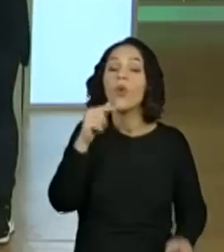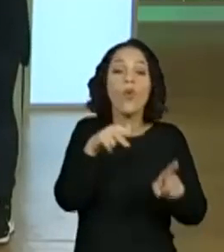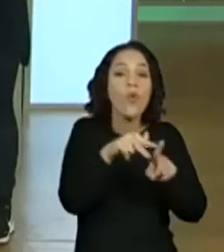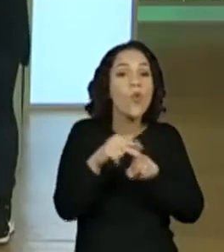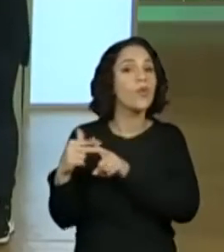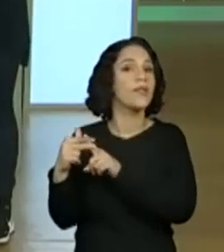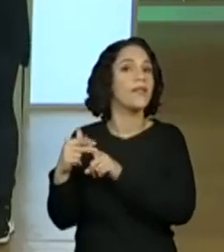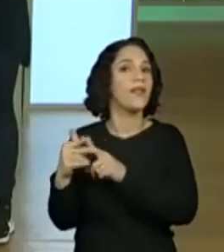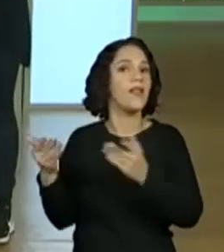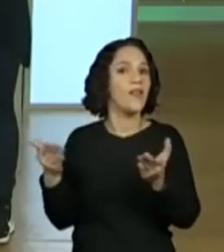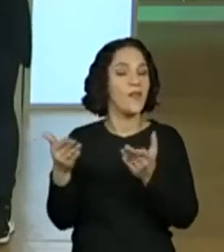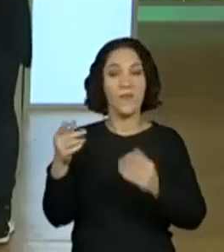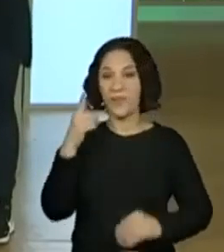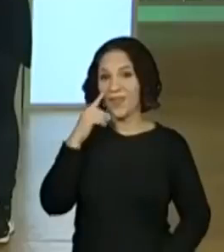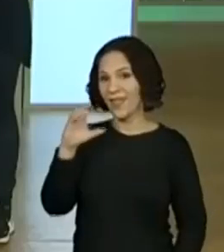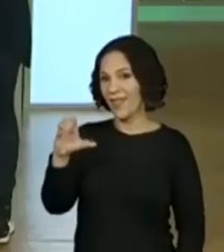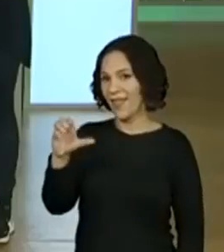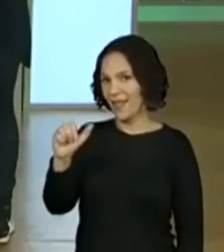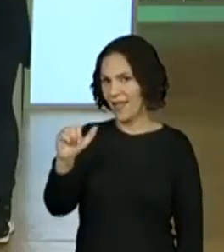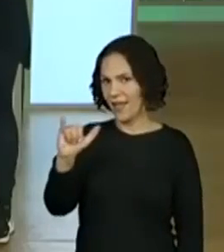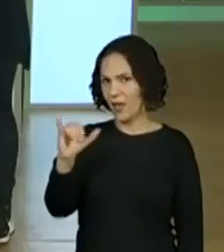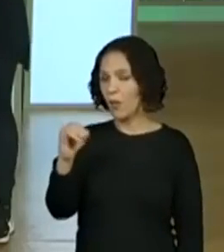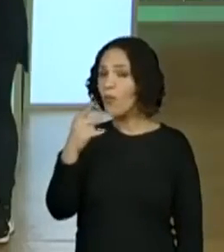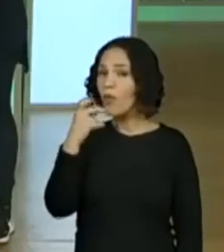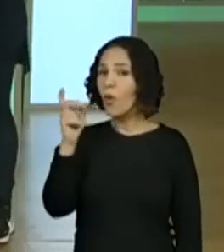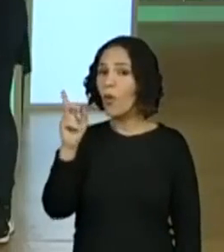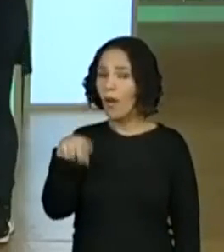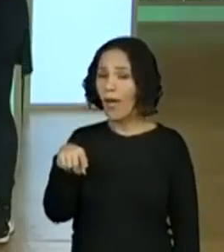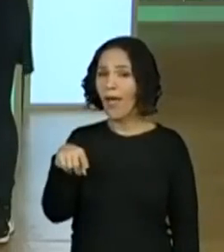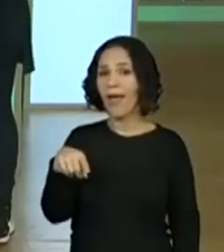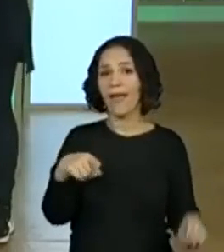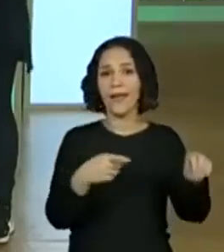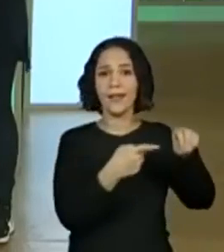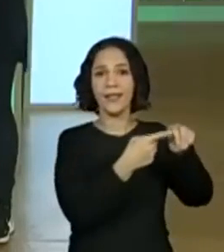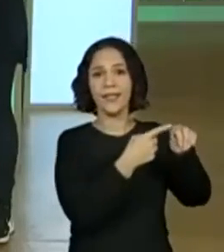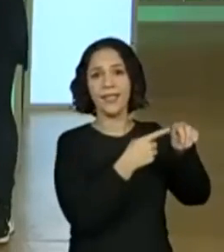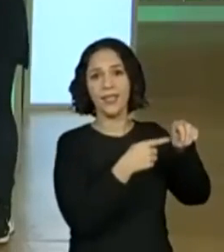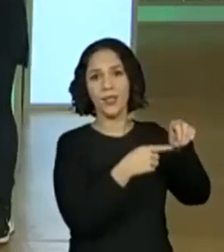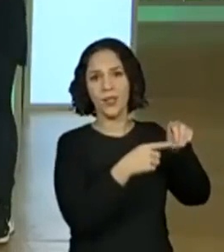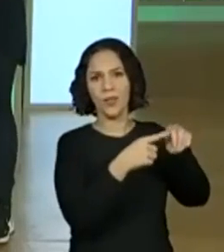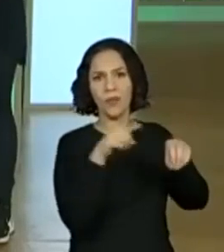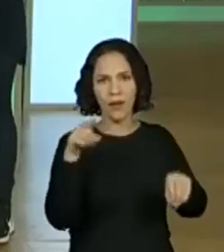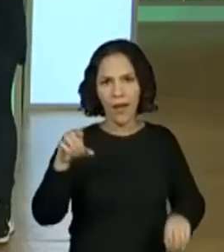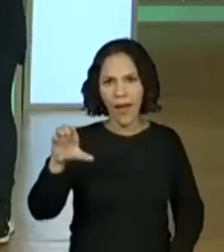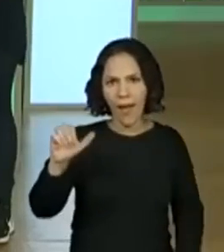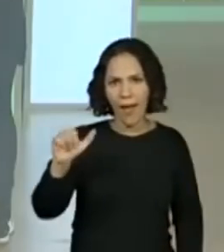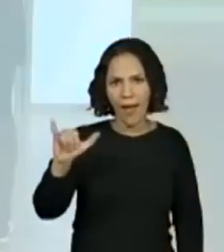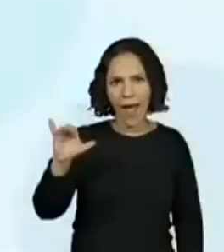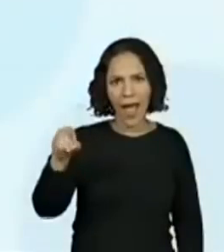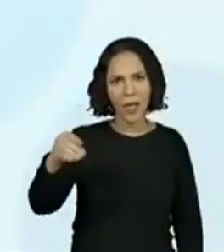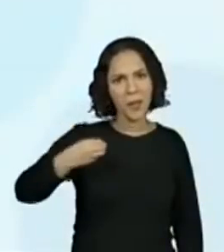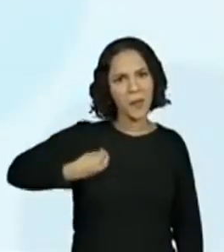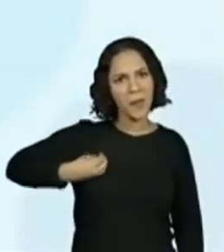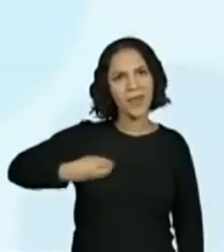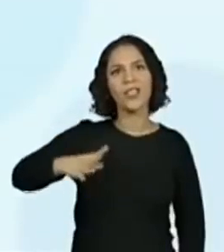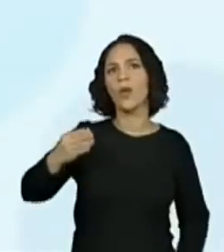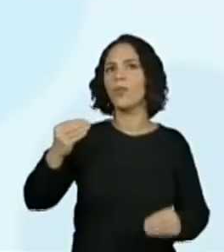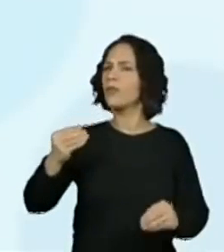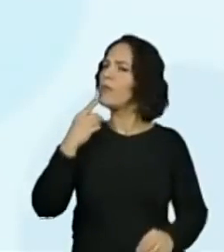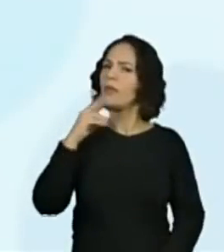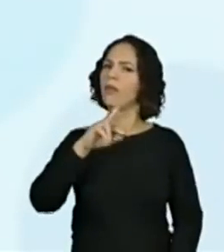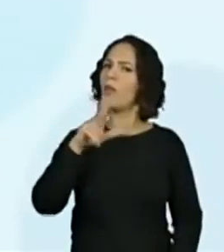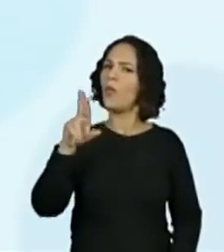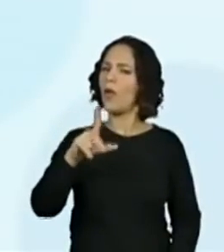não é mesmo? O Caio disse que é um círculo. Ah, o Caio é. O Caio já tá presente ali, né? Então nós vamos